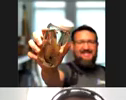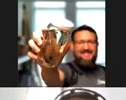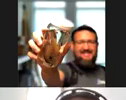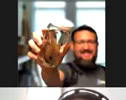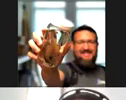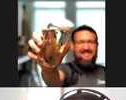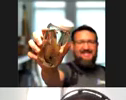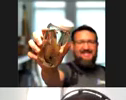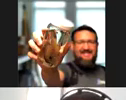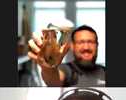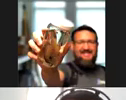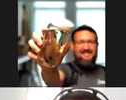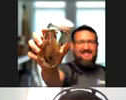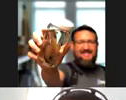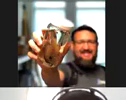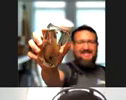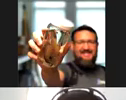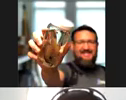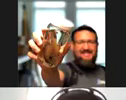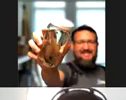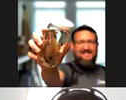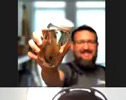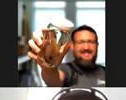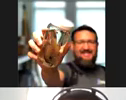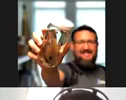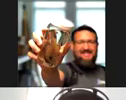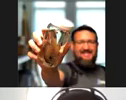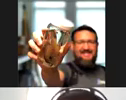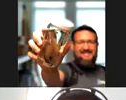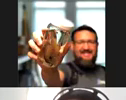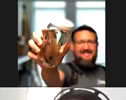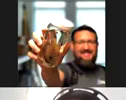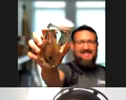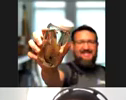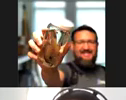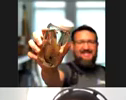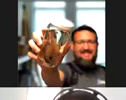do que eu, explica o modelo, esse processo de construção do modelo e como ele funciona.